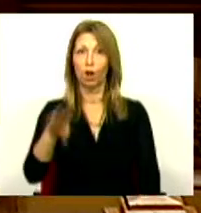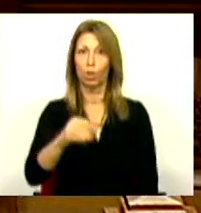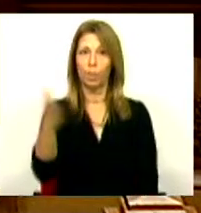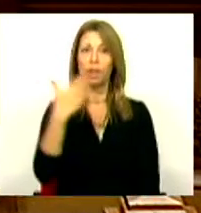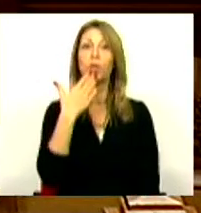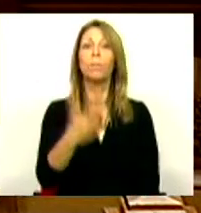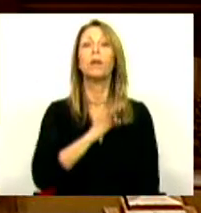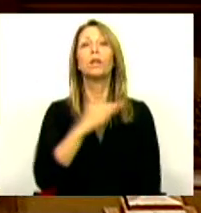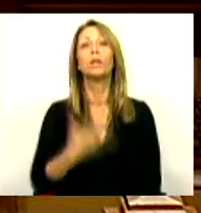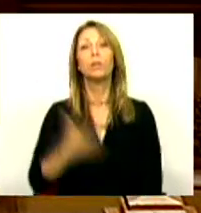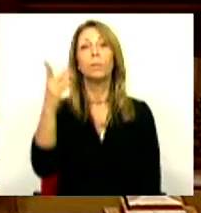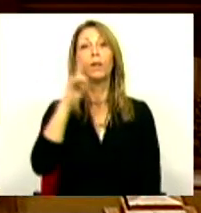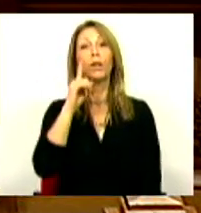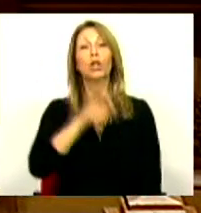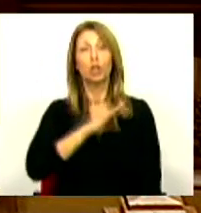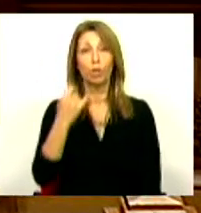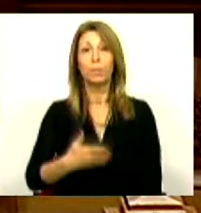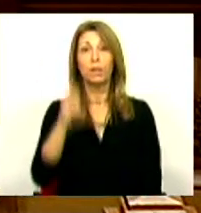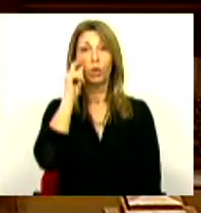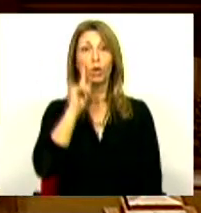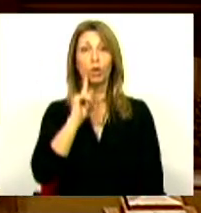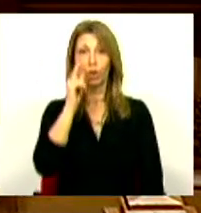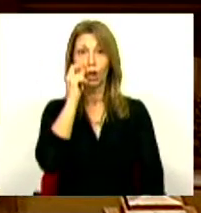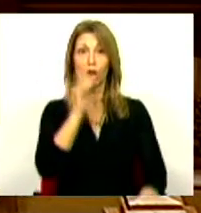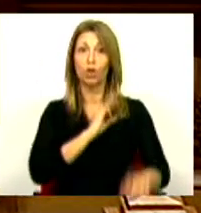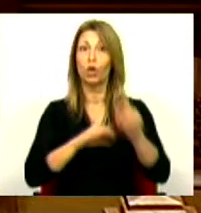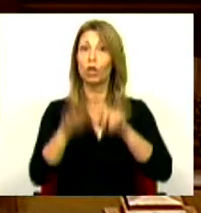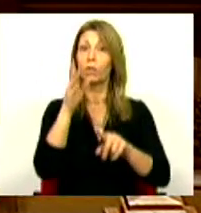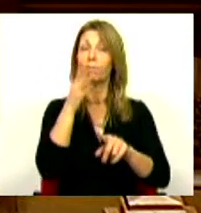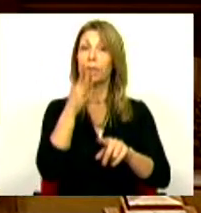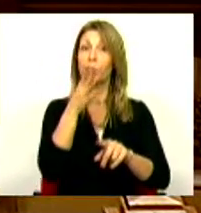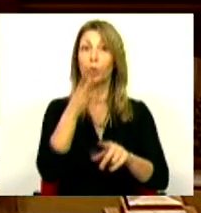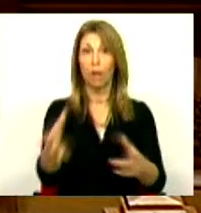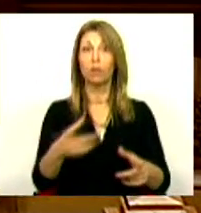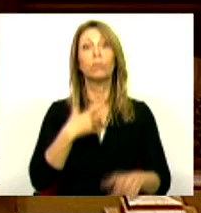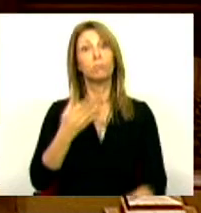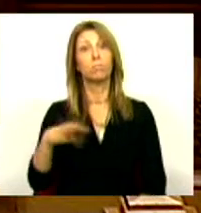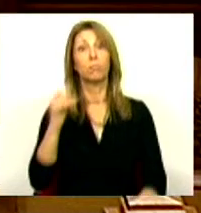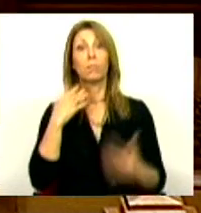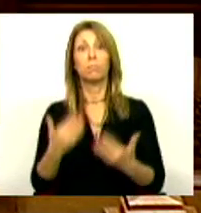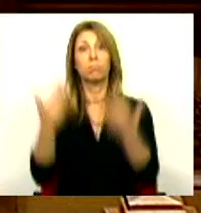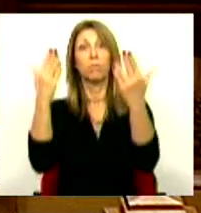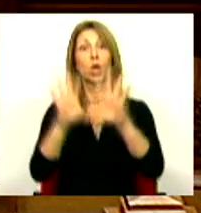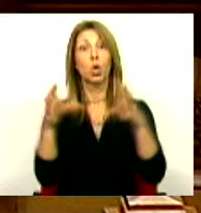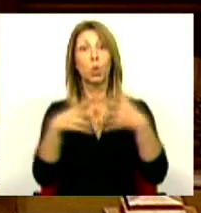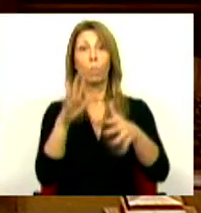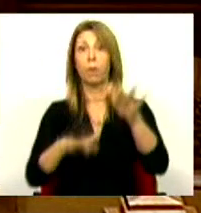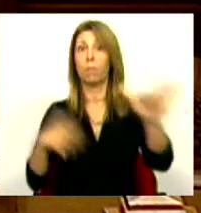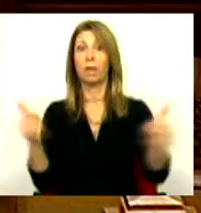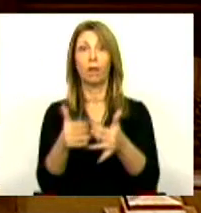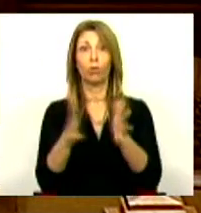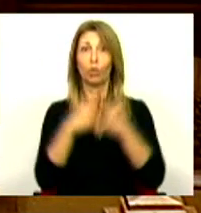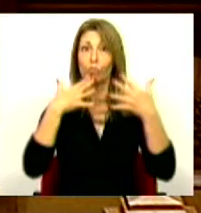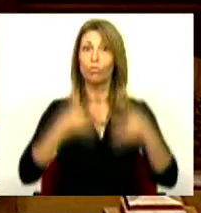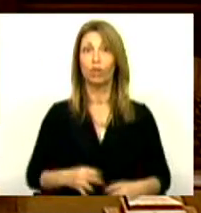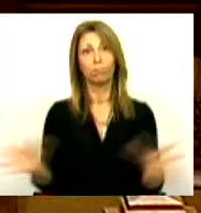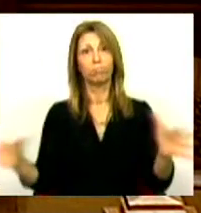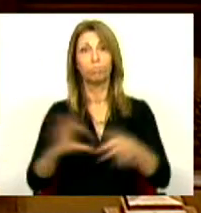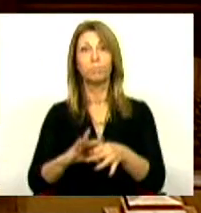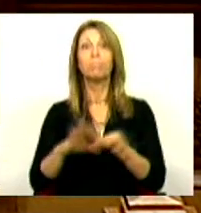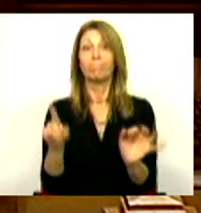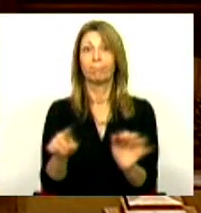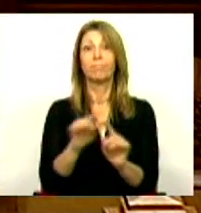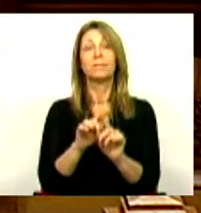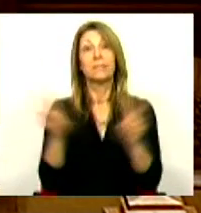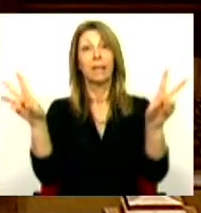Senhor Presidente, Senhor Presidente, Senhoras e Senhores Deputados, o Partido Socialista saúda naturalmente todos os grupos parlamentares que se associaram a esta questão e naturalmente